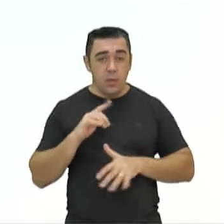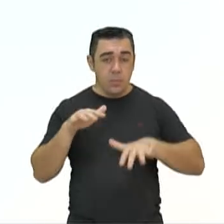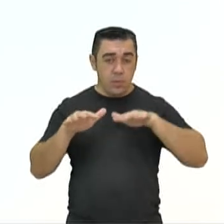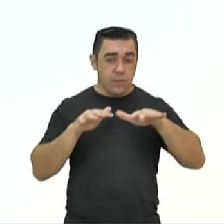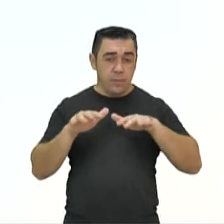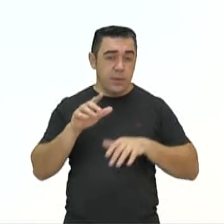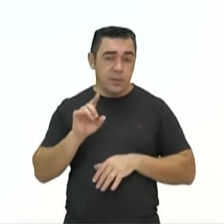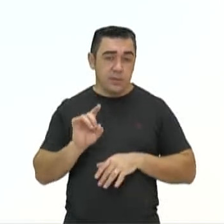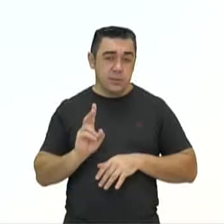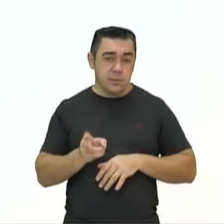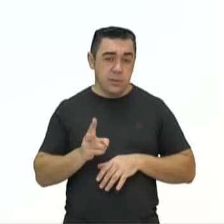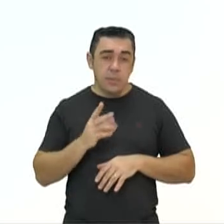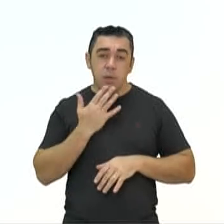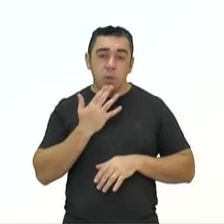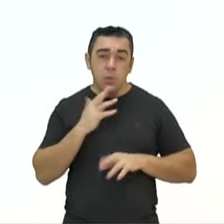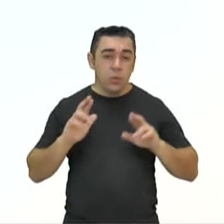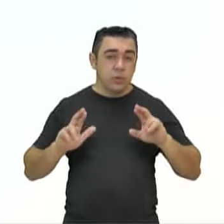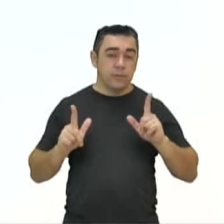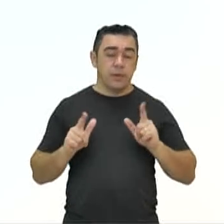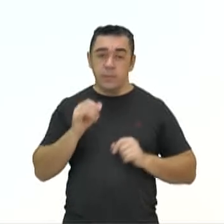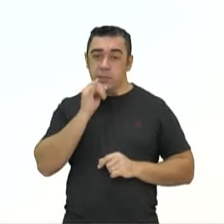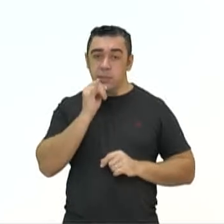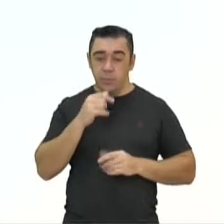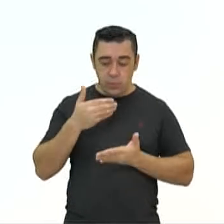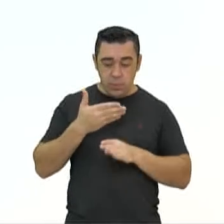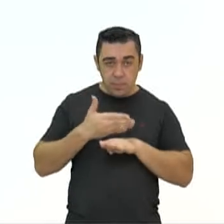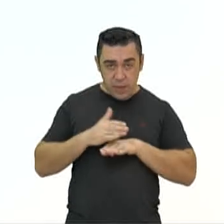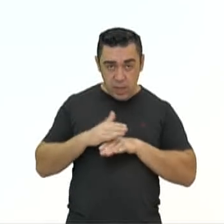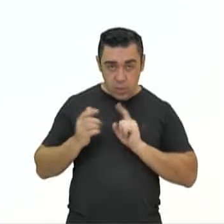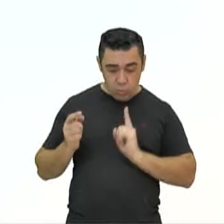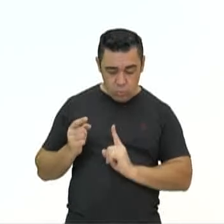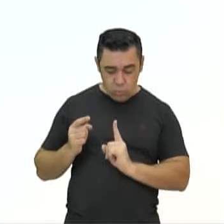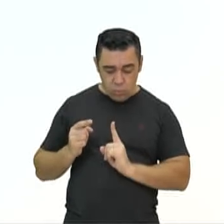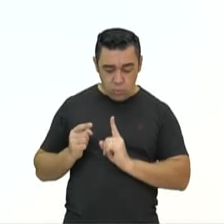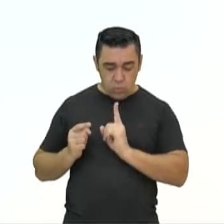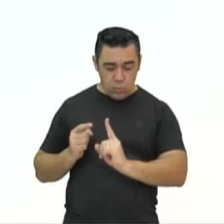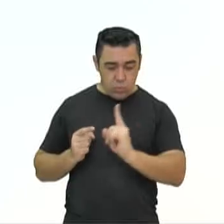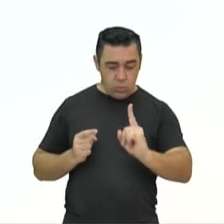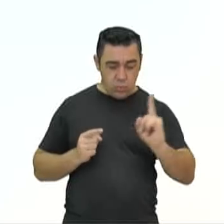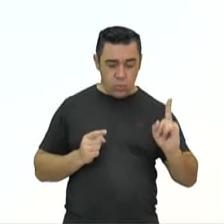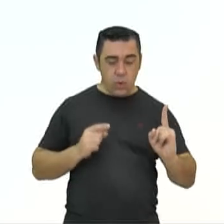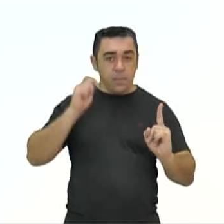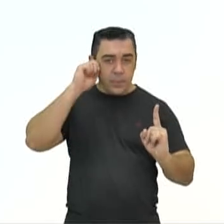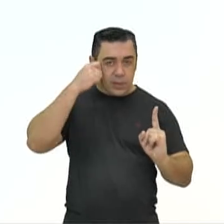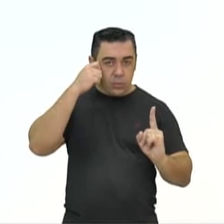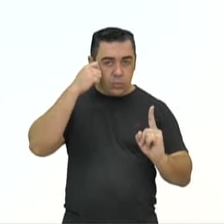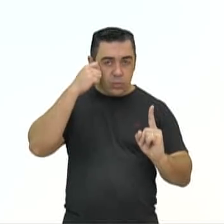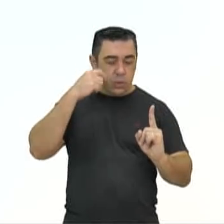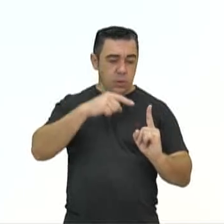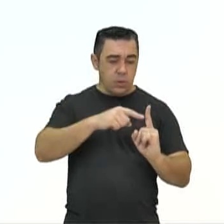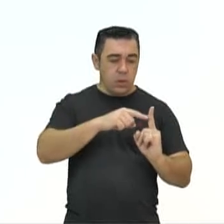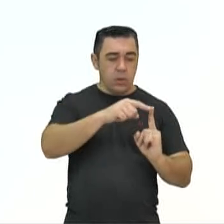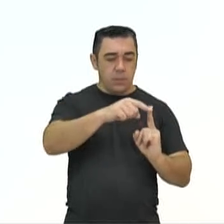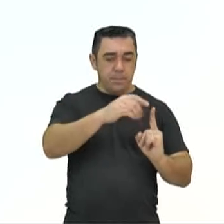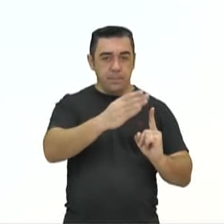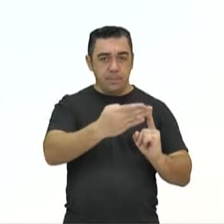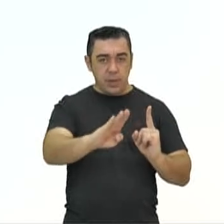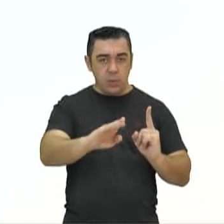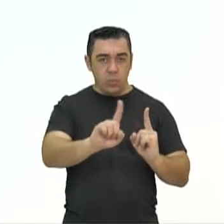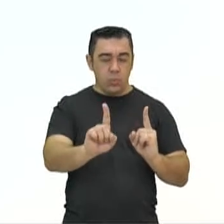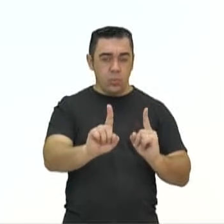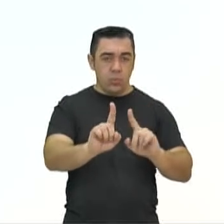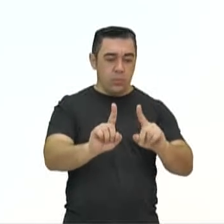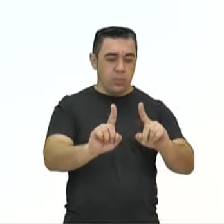cor contrária à casa inicial. Isso também é uma regrinha, assim, um segredinho para vocês não se perderem nesse